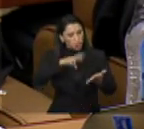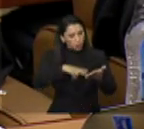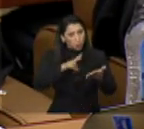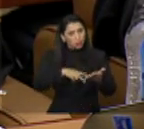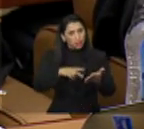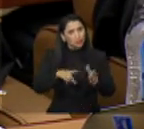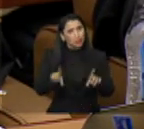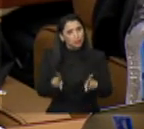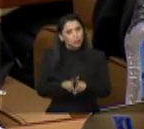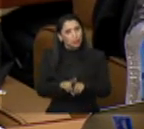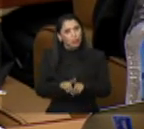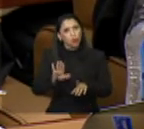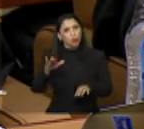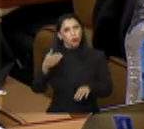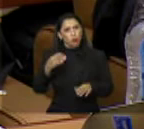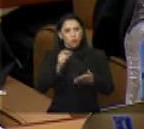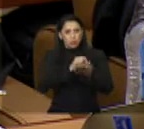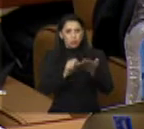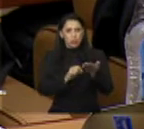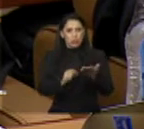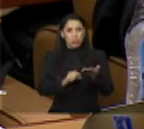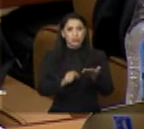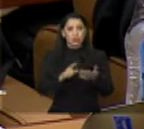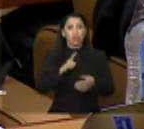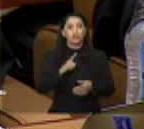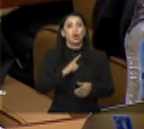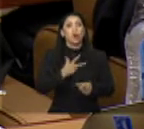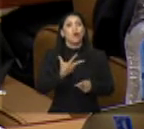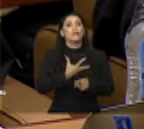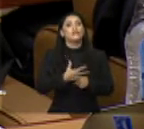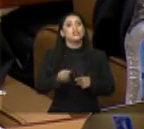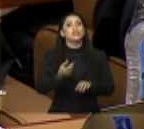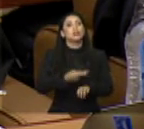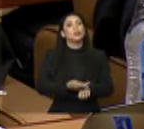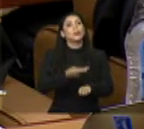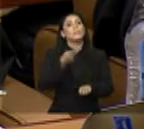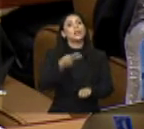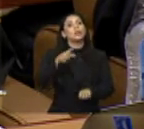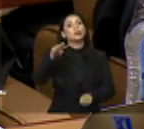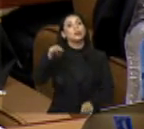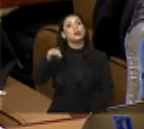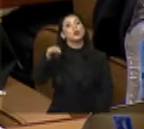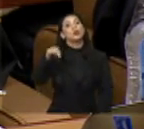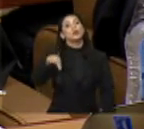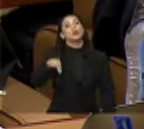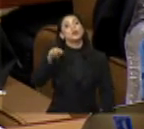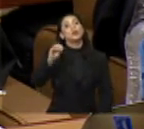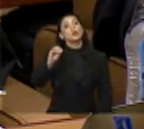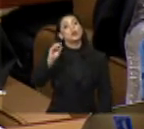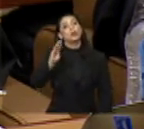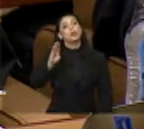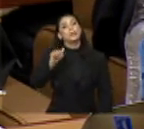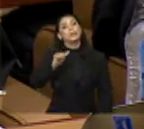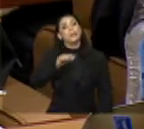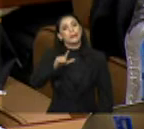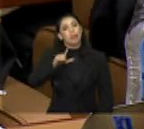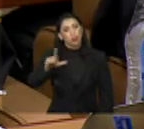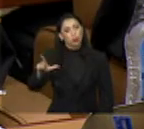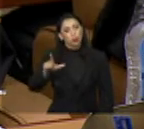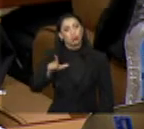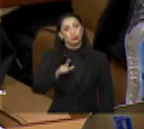escrevi sobre esse assunto de um vencedor do prêmio Nobel da economia James hackman em que Ele defende